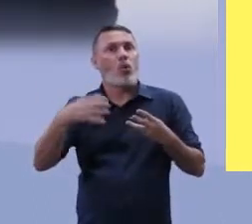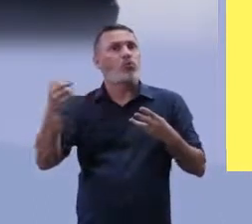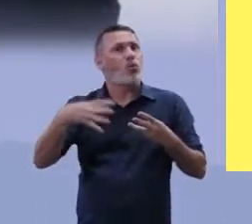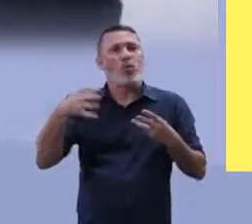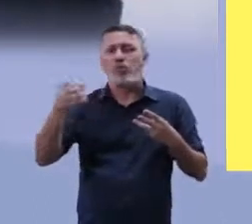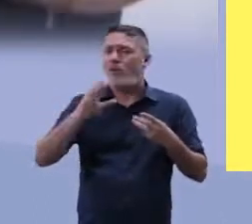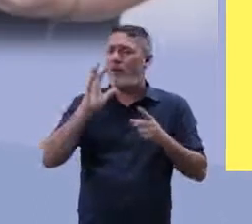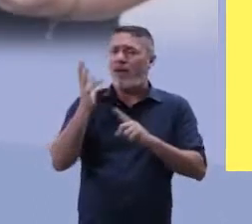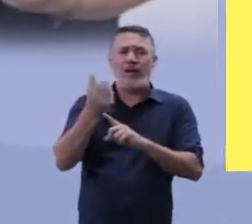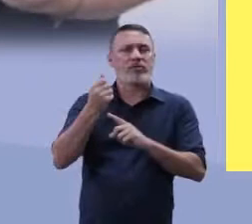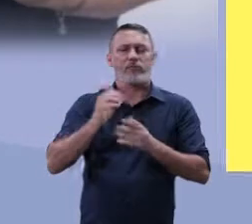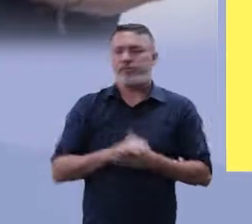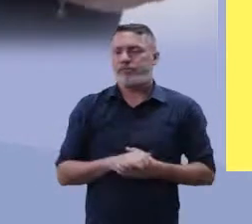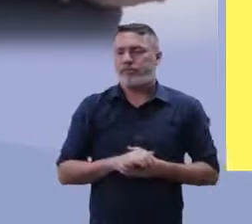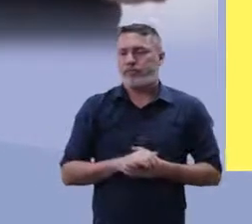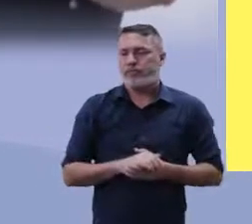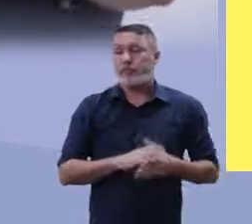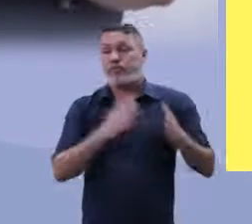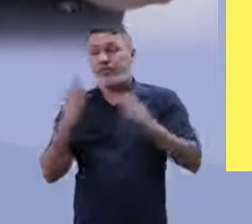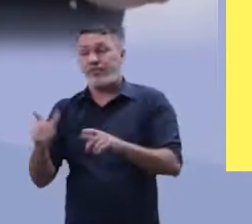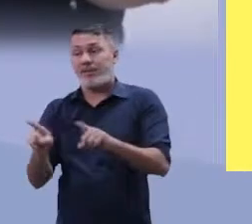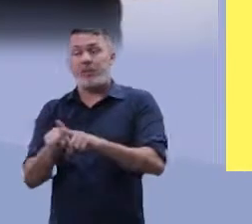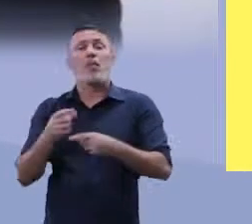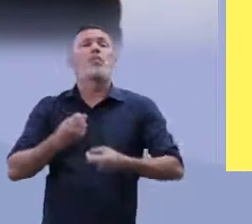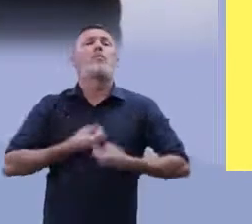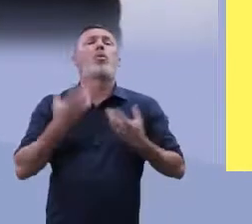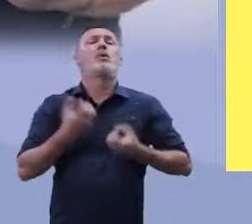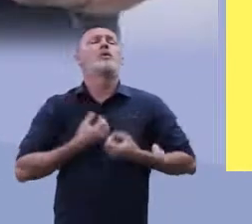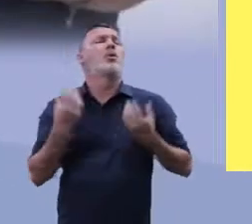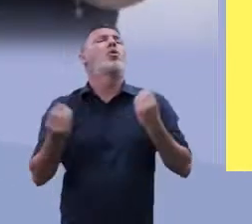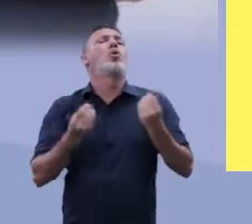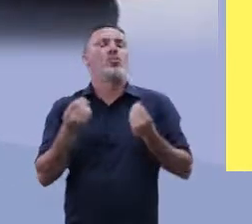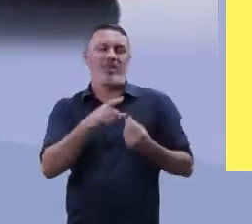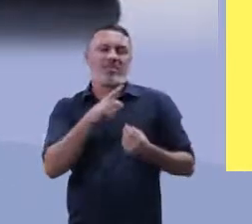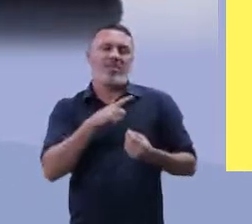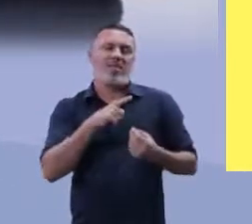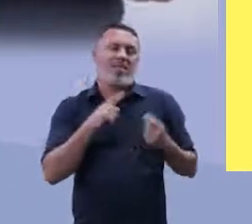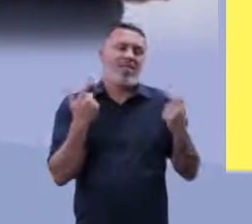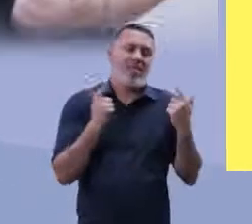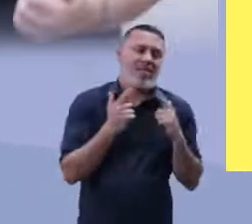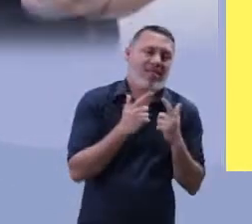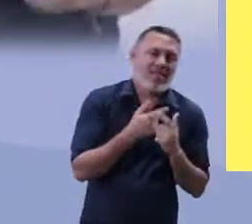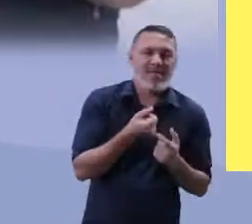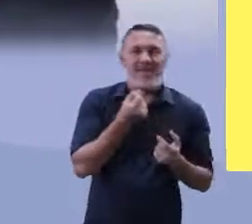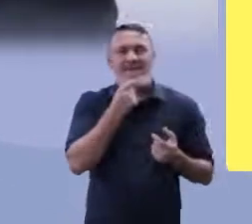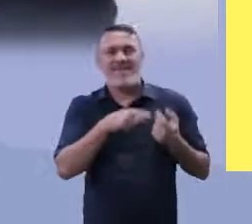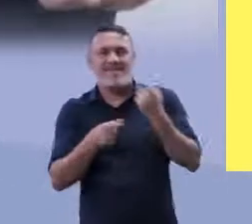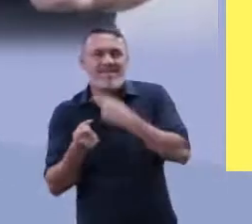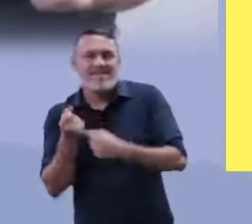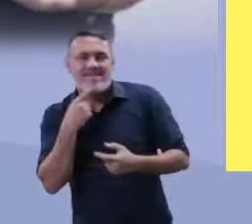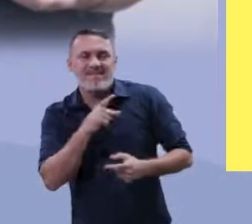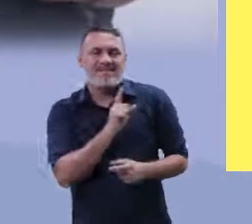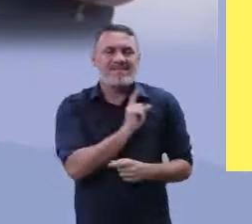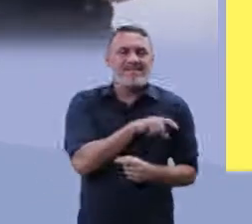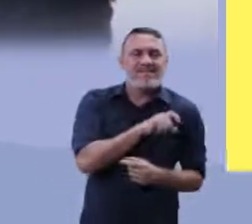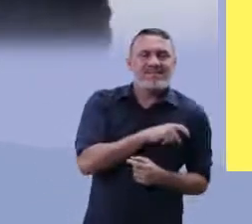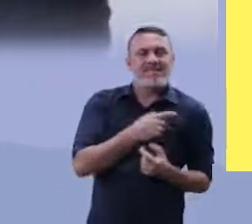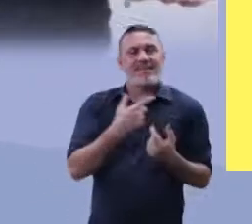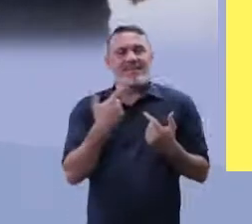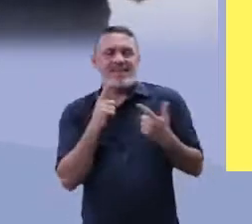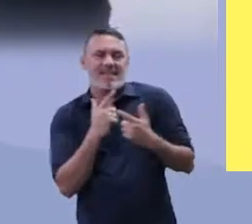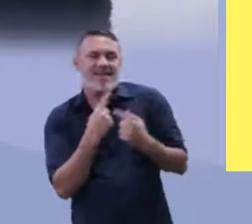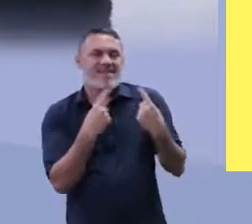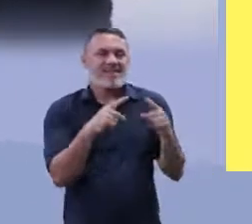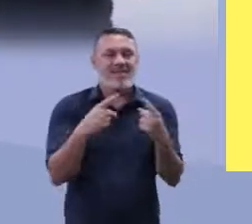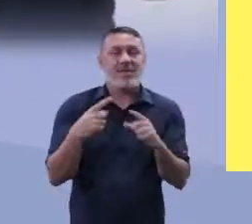renovação artística. E a poesia trazia a ironia, trazia o sarcasmo, a irreverência. Por